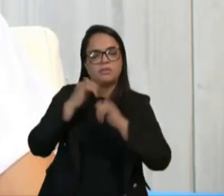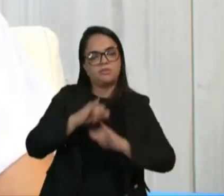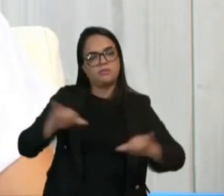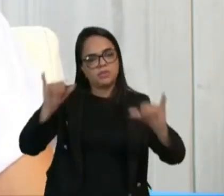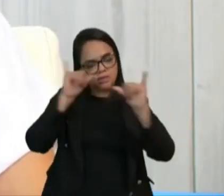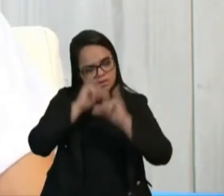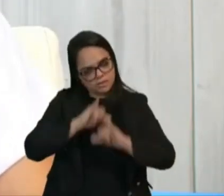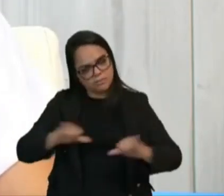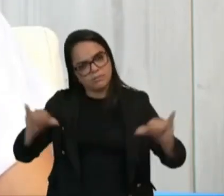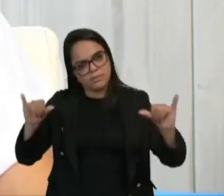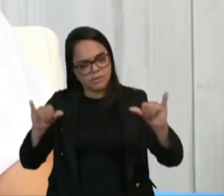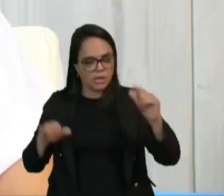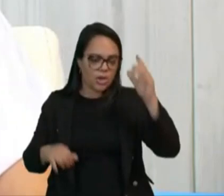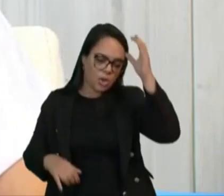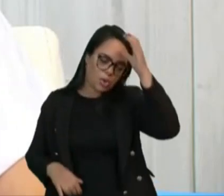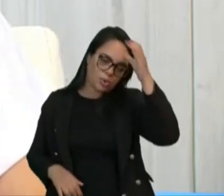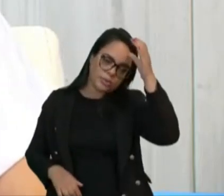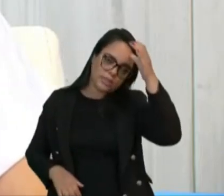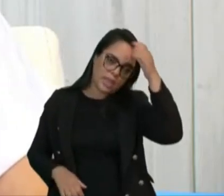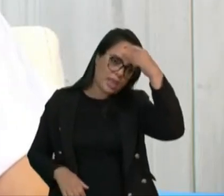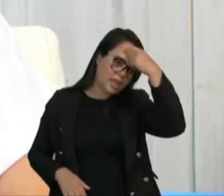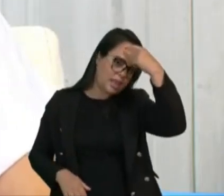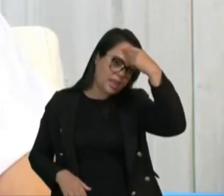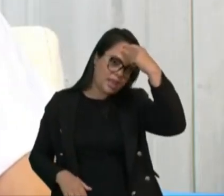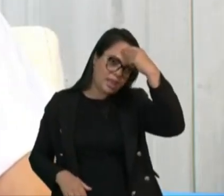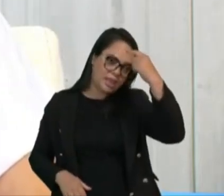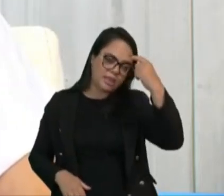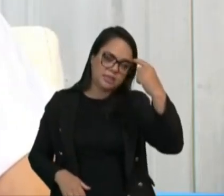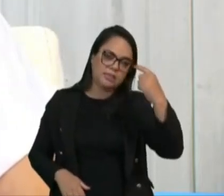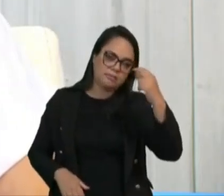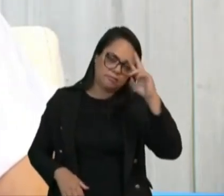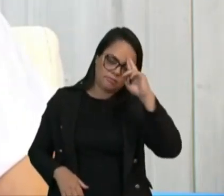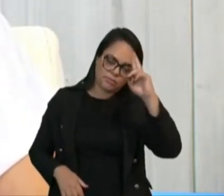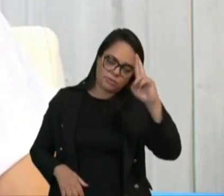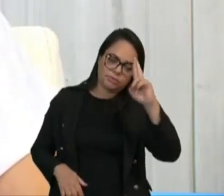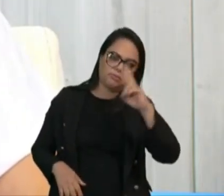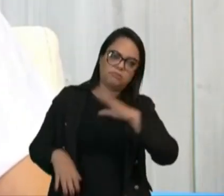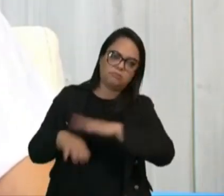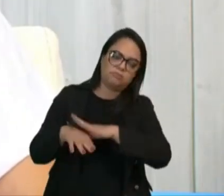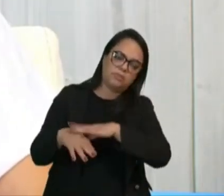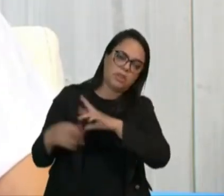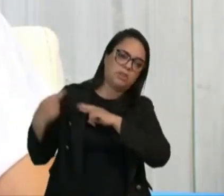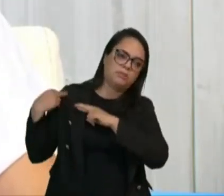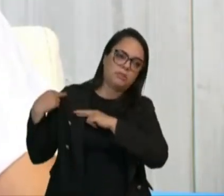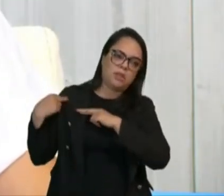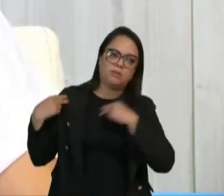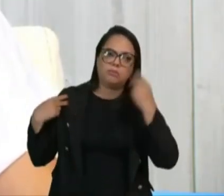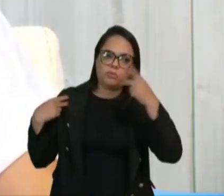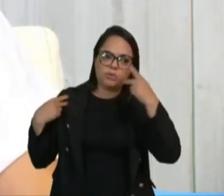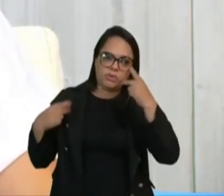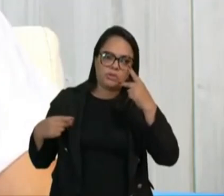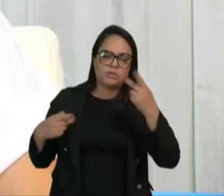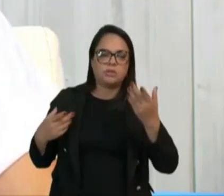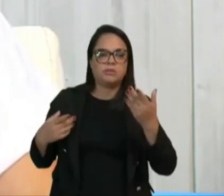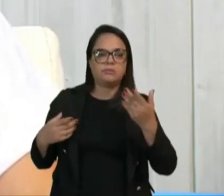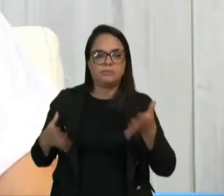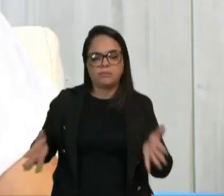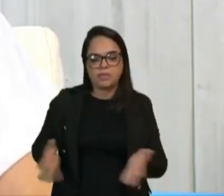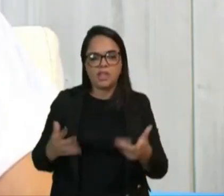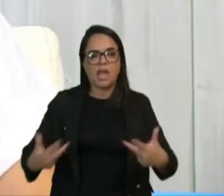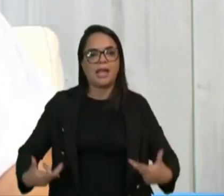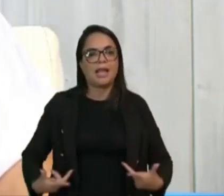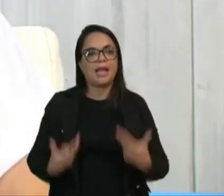de conscientização pós-responsável, políticas públicas, incentivar a castração,